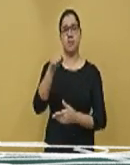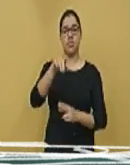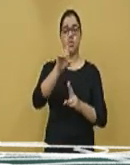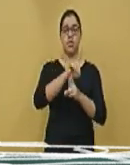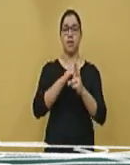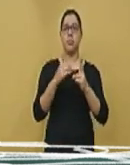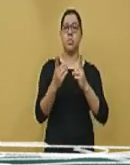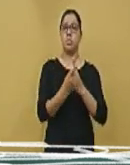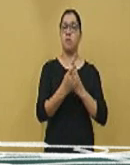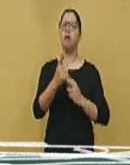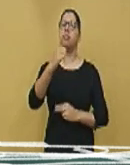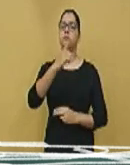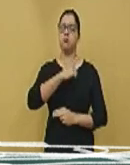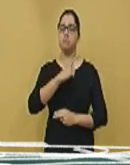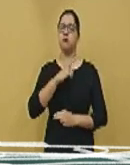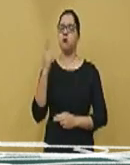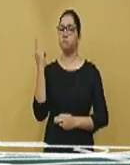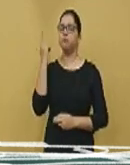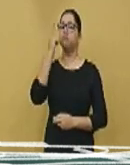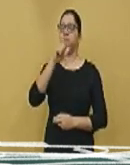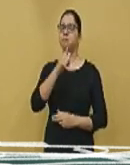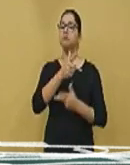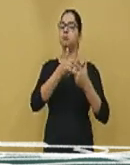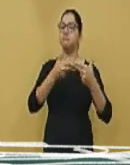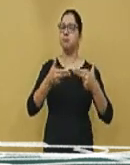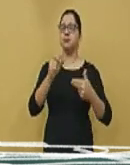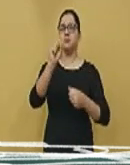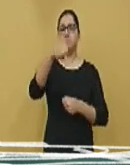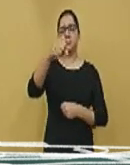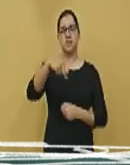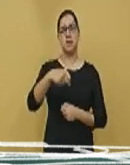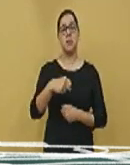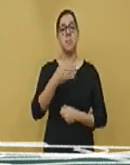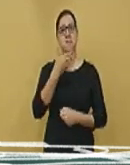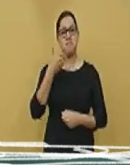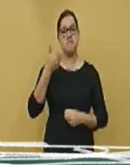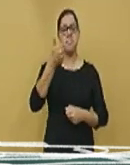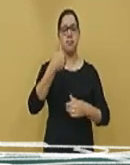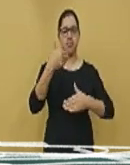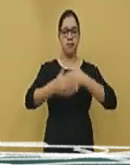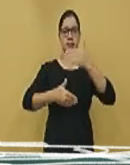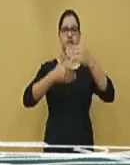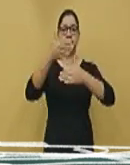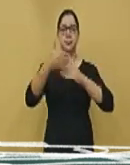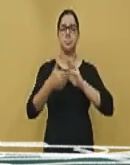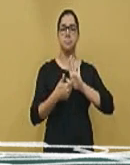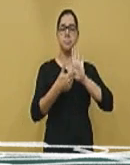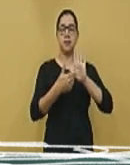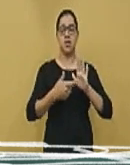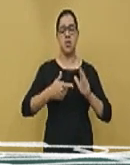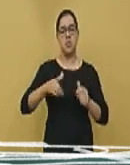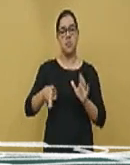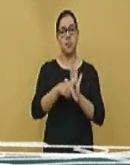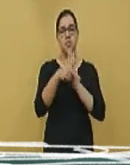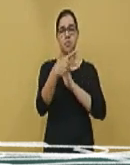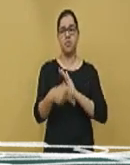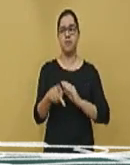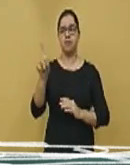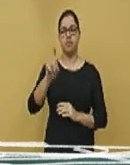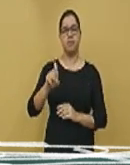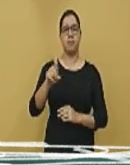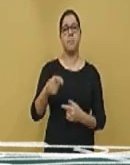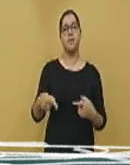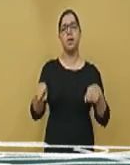ela tem plenas condições de ser uma protagonista no desenvolvimento da região da Grande Dourados. E isso